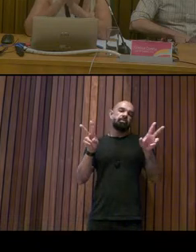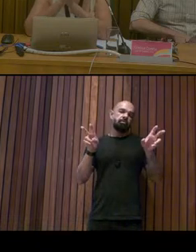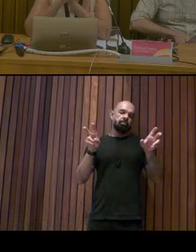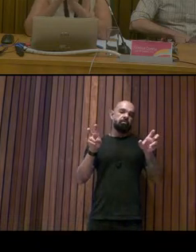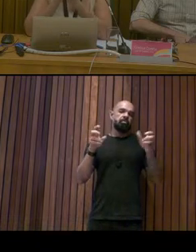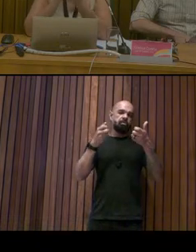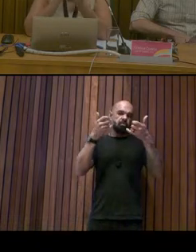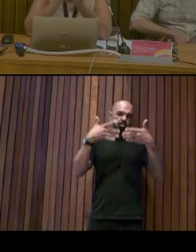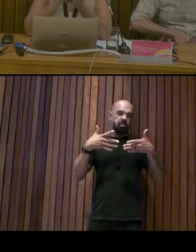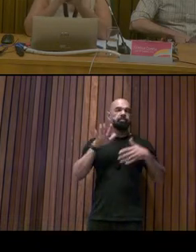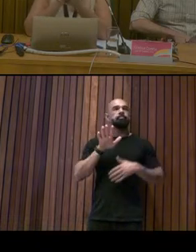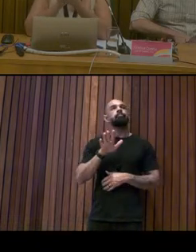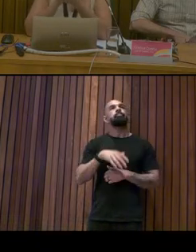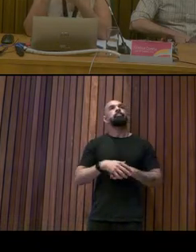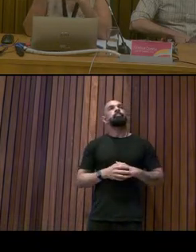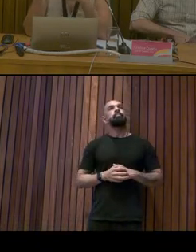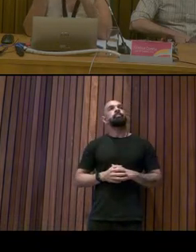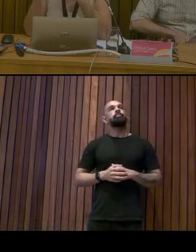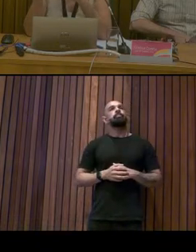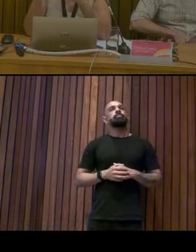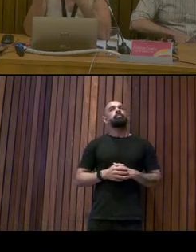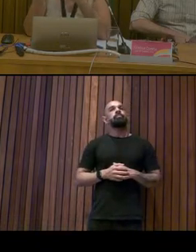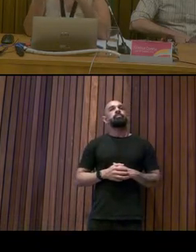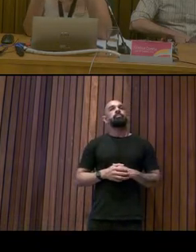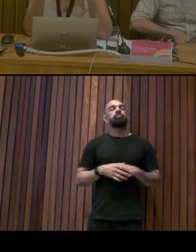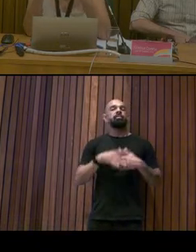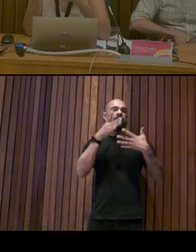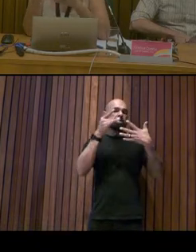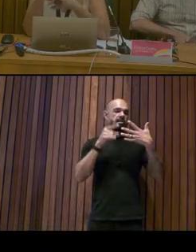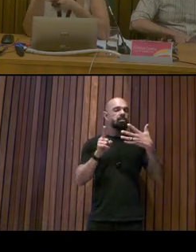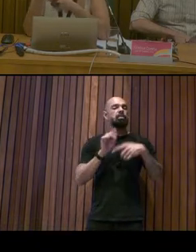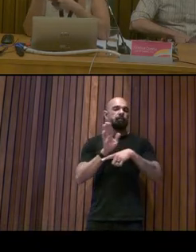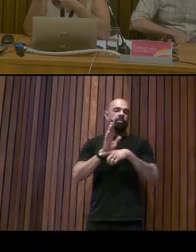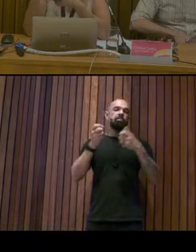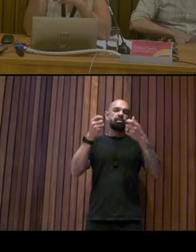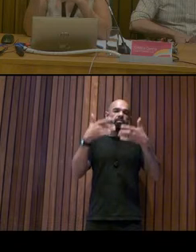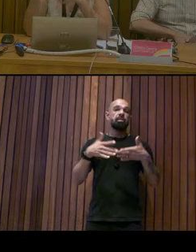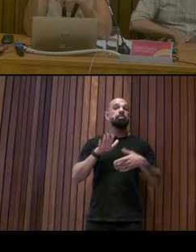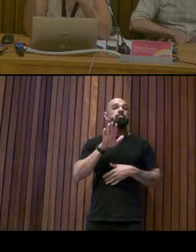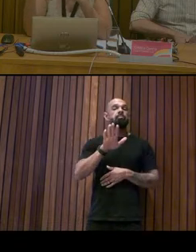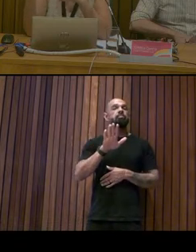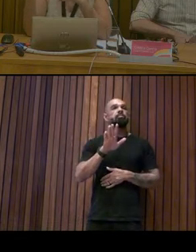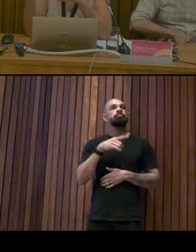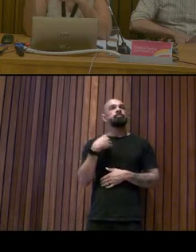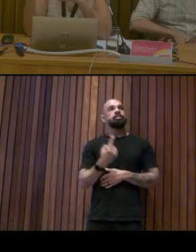aqui. Eu não vou ficar detalhando muito, o filme vai contar, mas assim, a gente